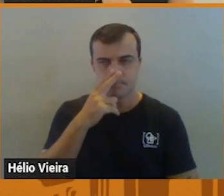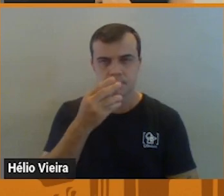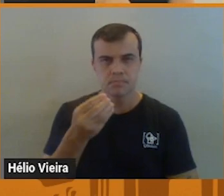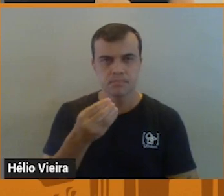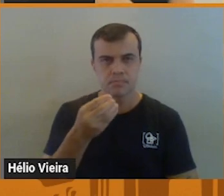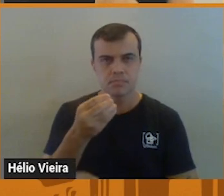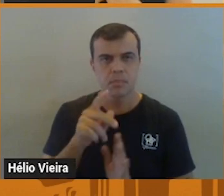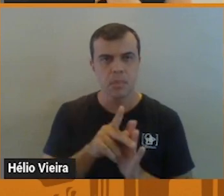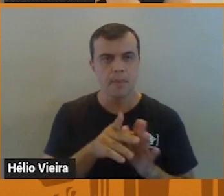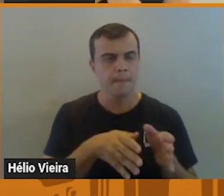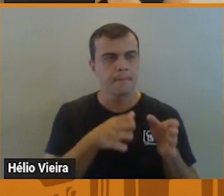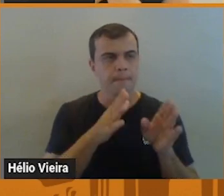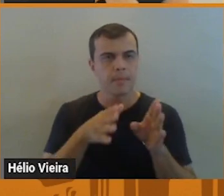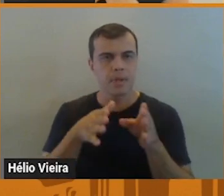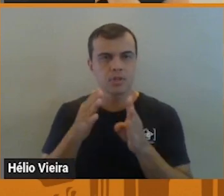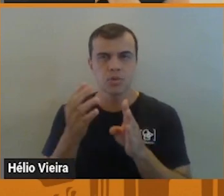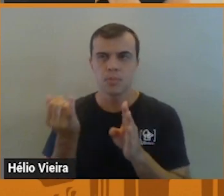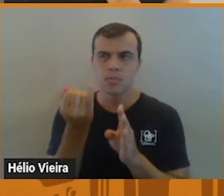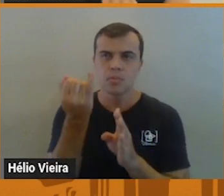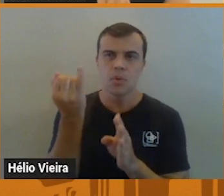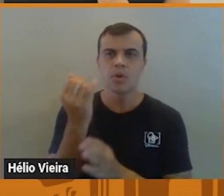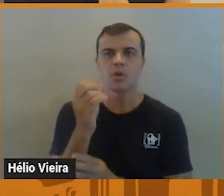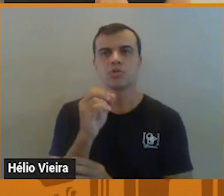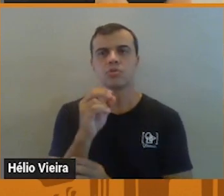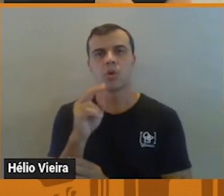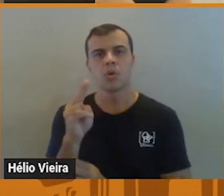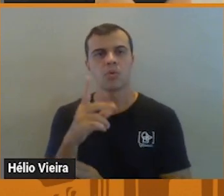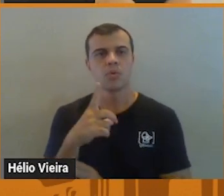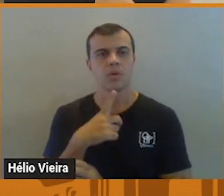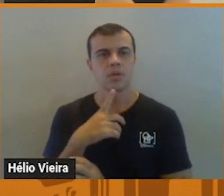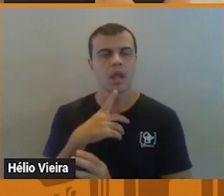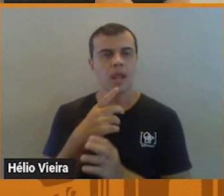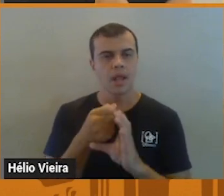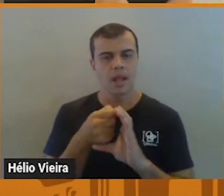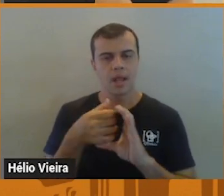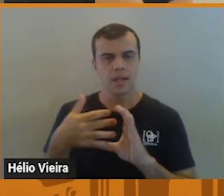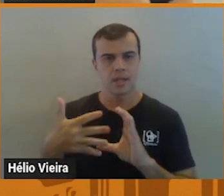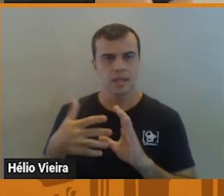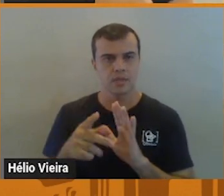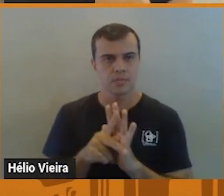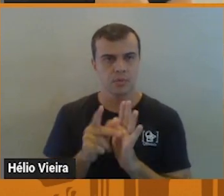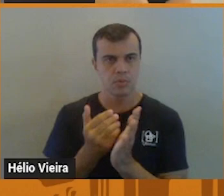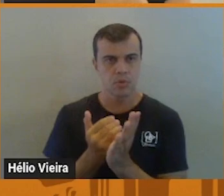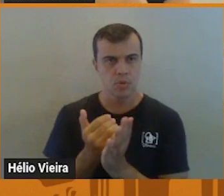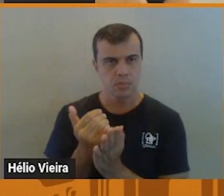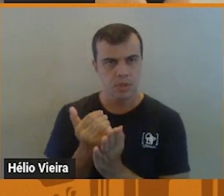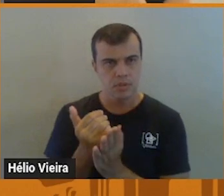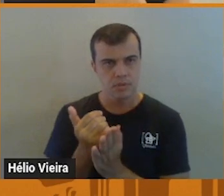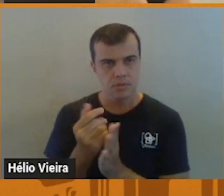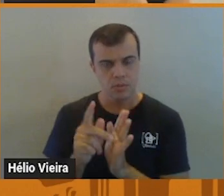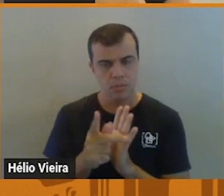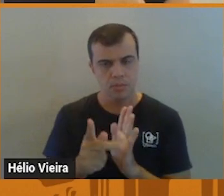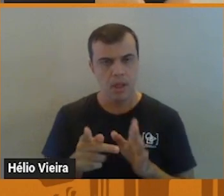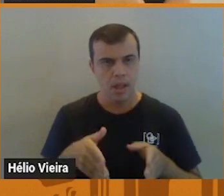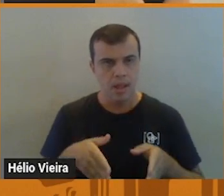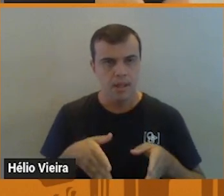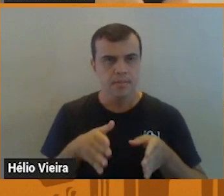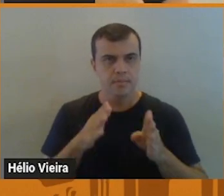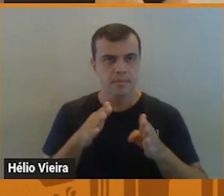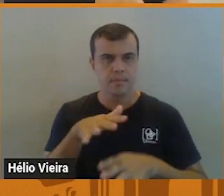certos prédios que são importantes ou que guardam características do início da constituição daquele bairro